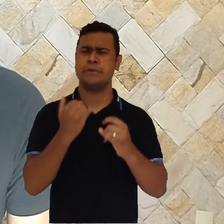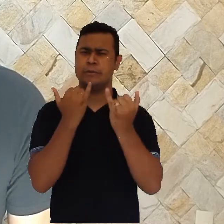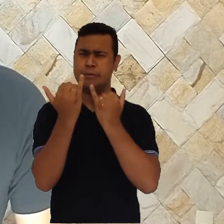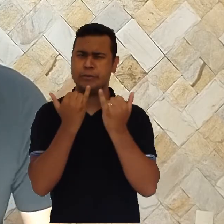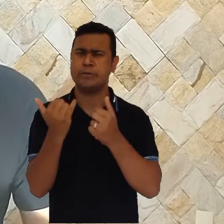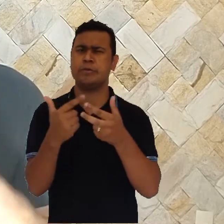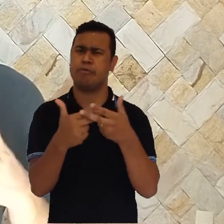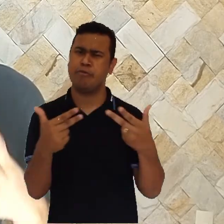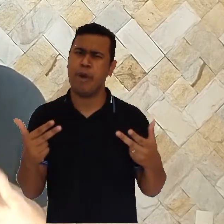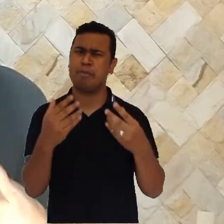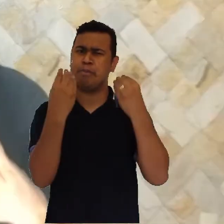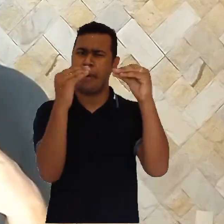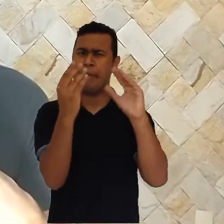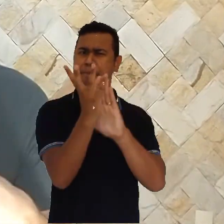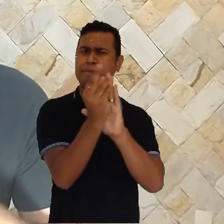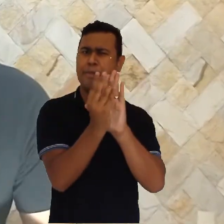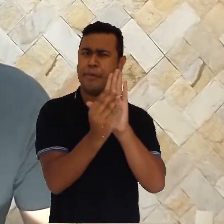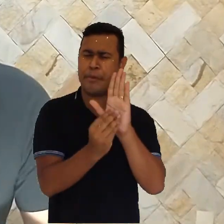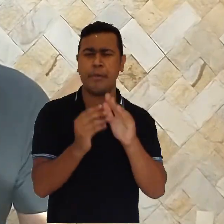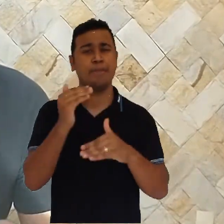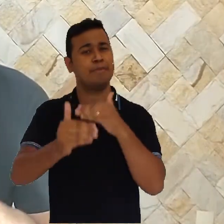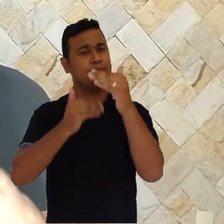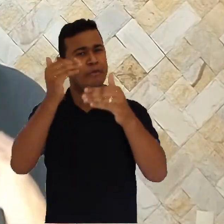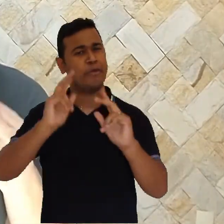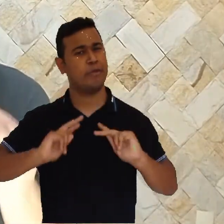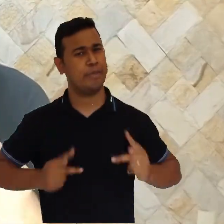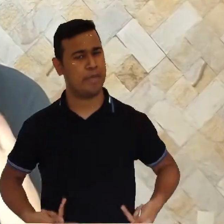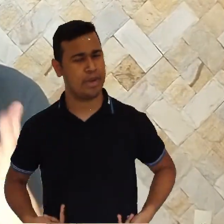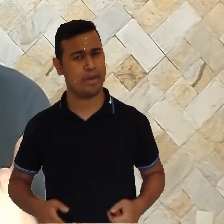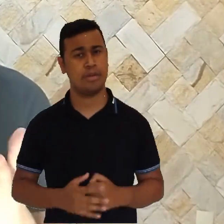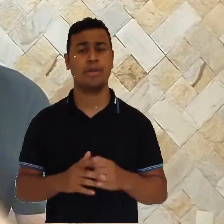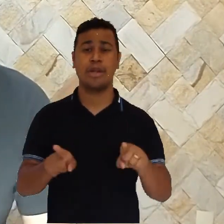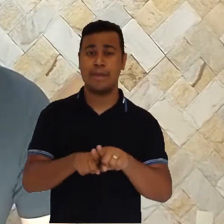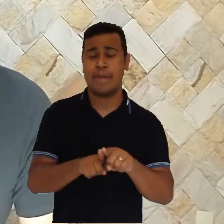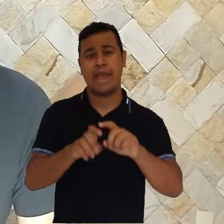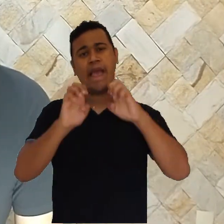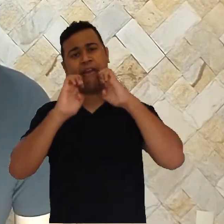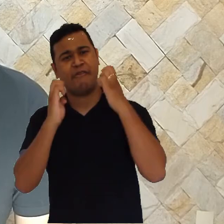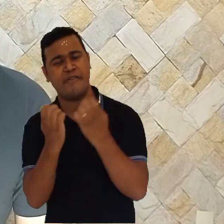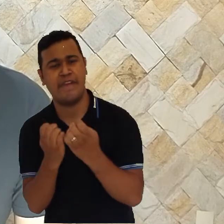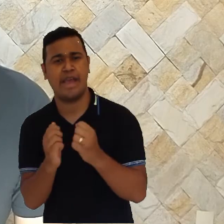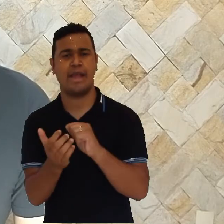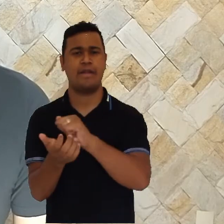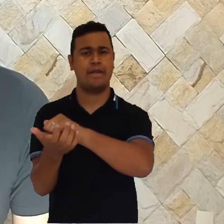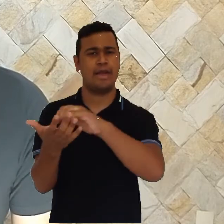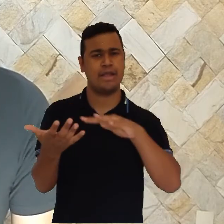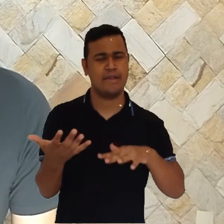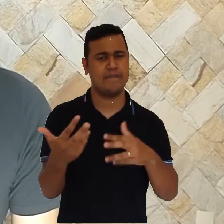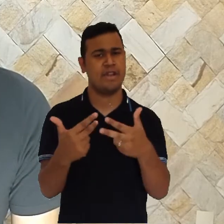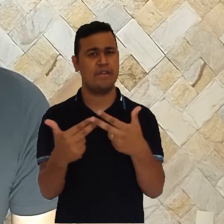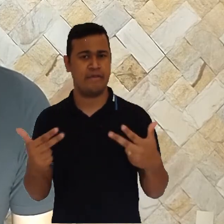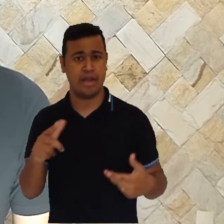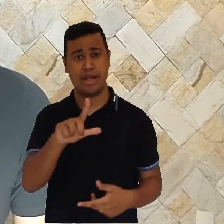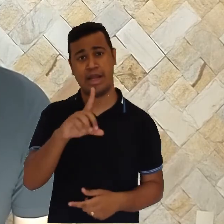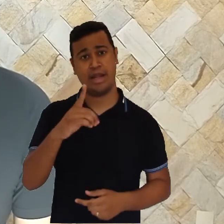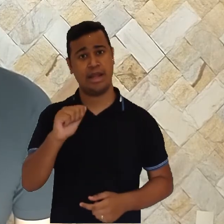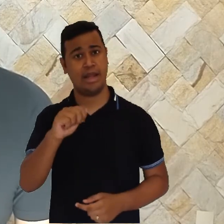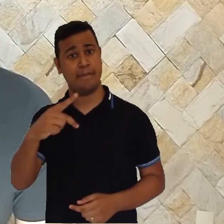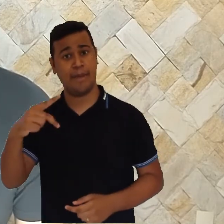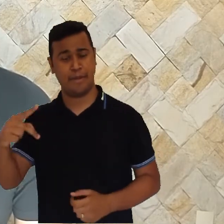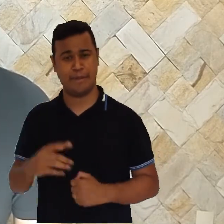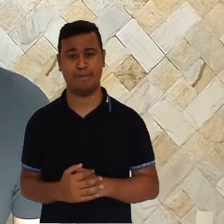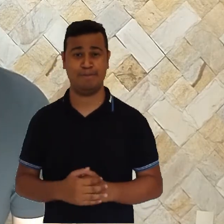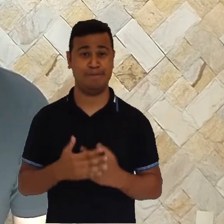Davi, que está por aqui na tela e que esteve conosco em todos os momentos, dando a maior força na tradução dos